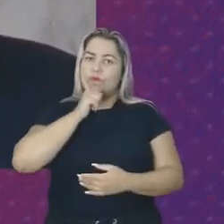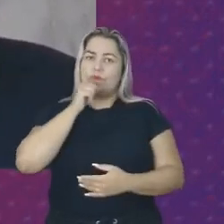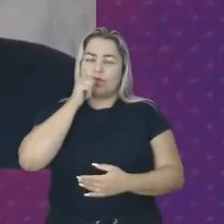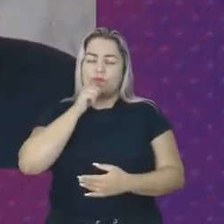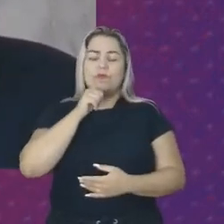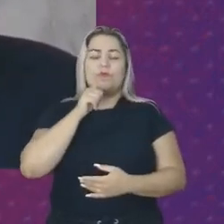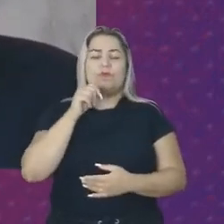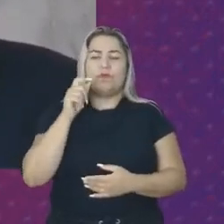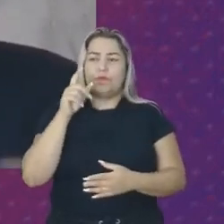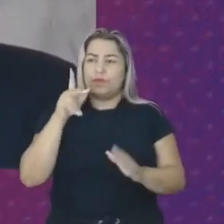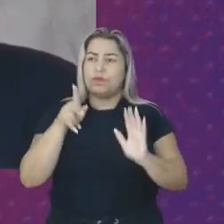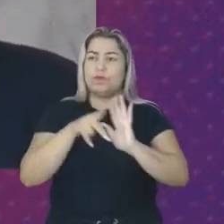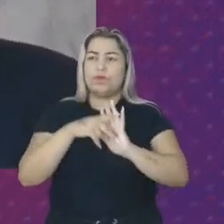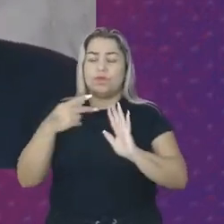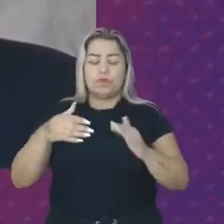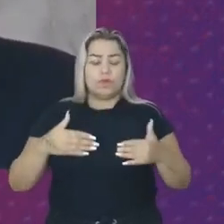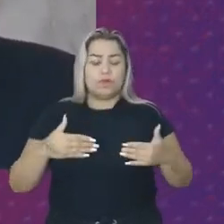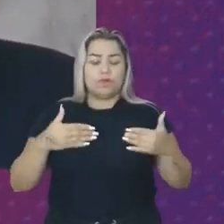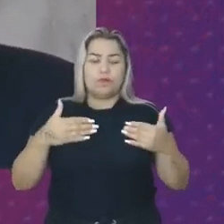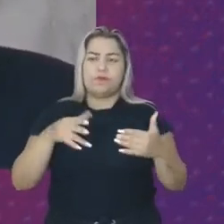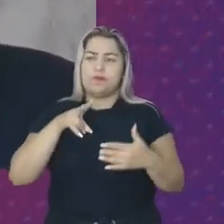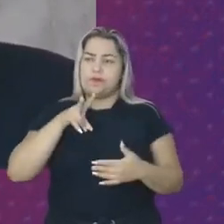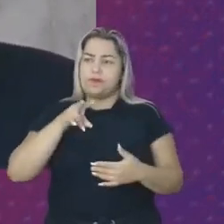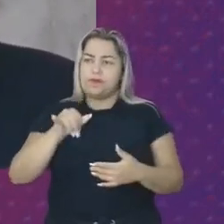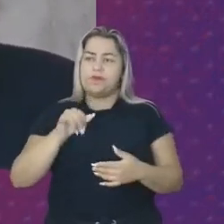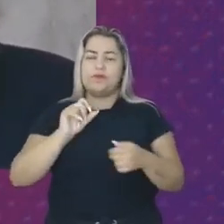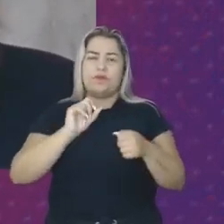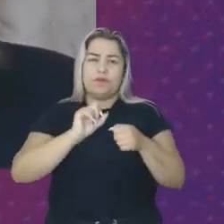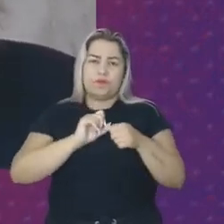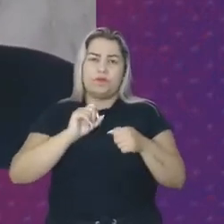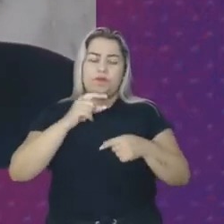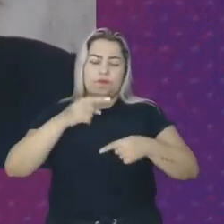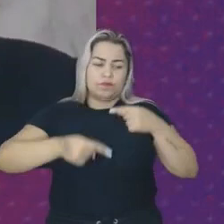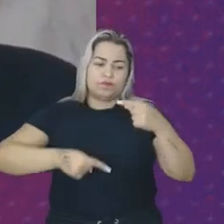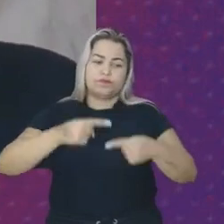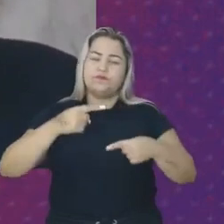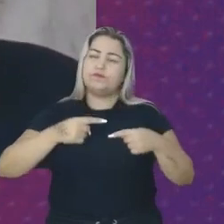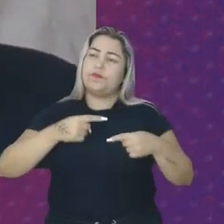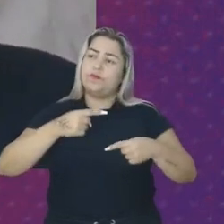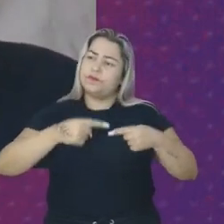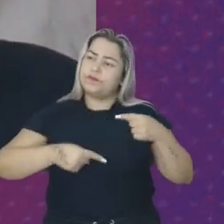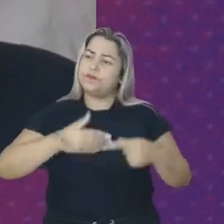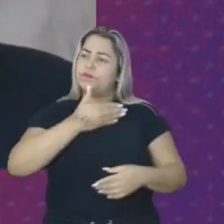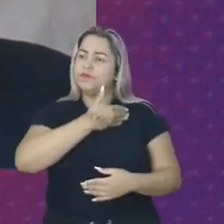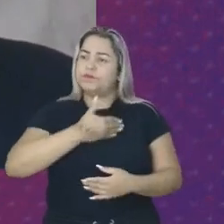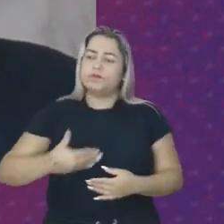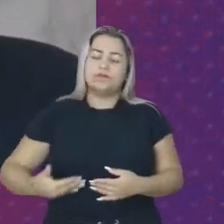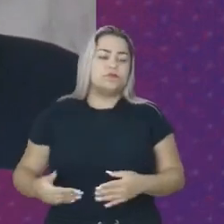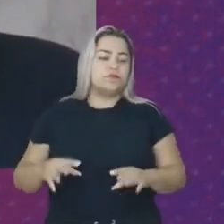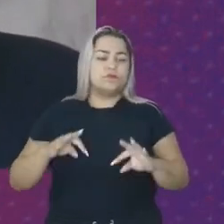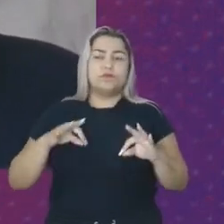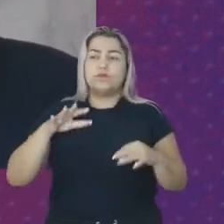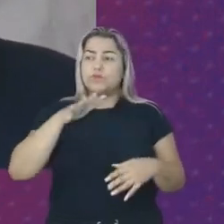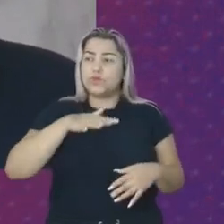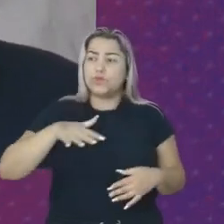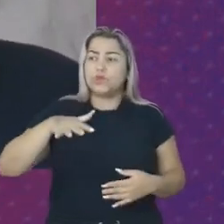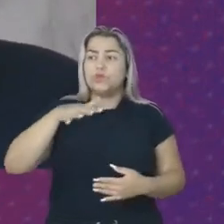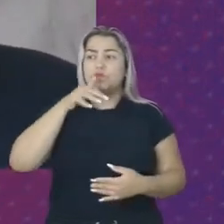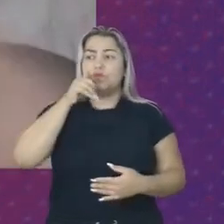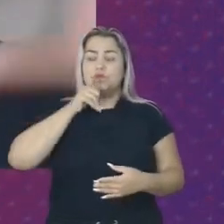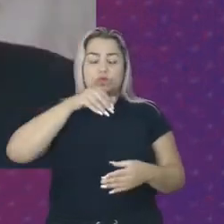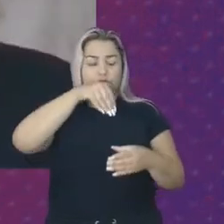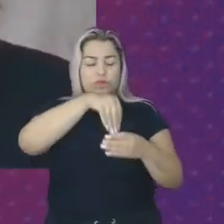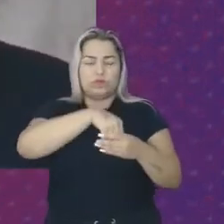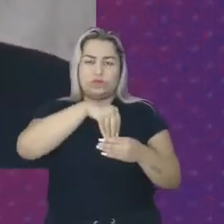essa visão de que o Ministério vai elaborar políticas públicas para todas as mulheres, dentro